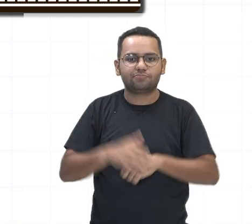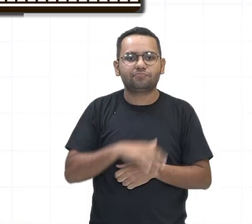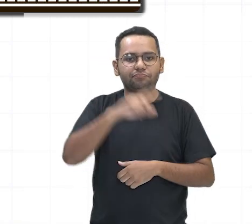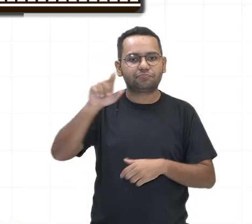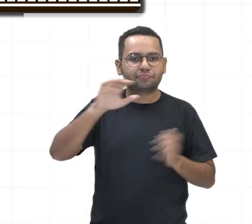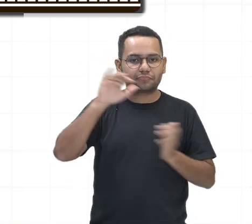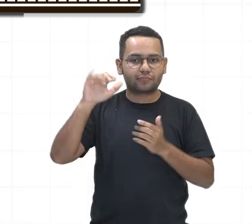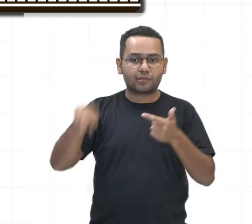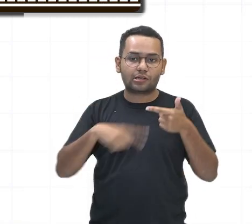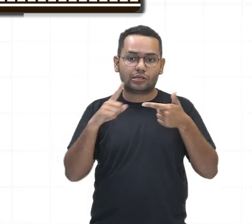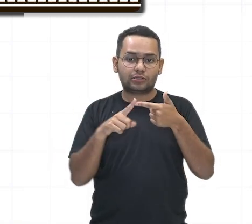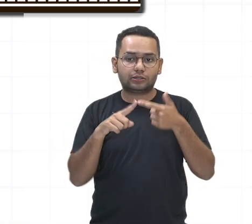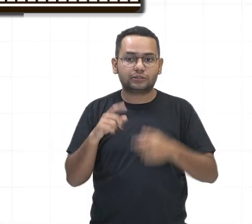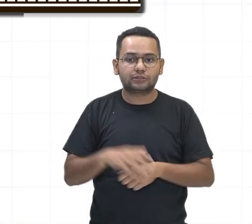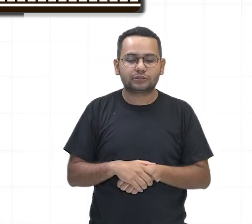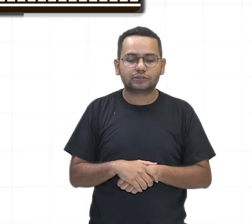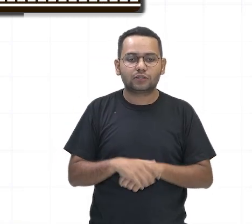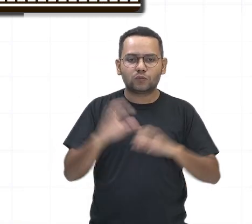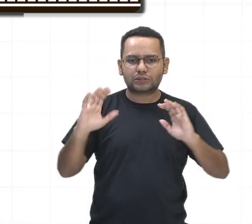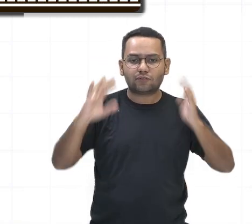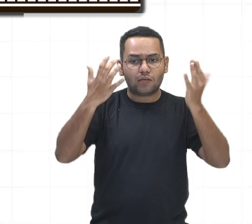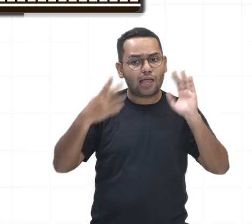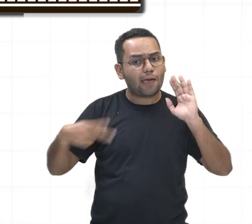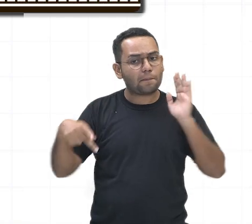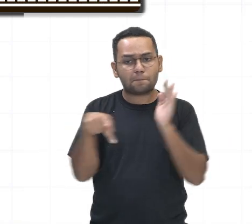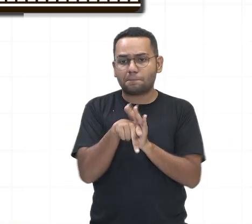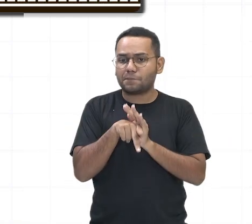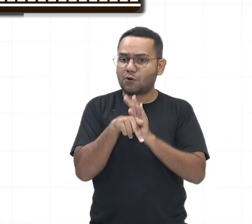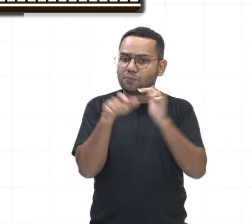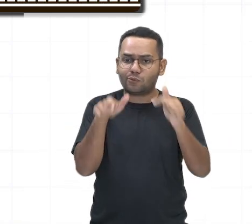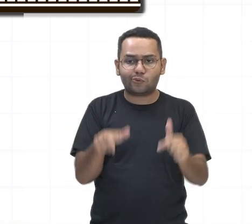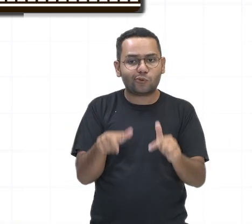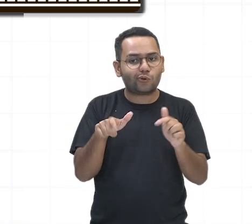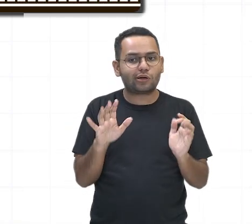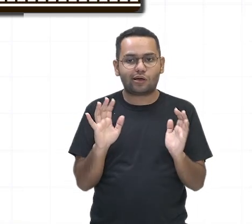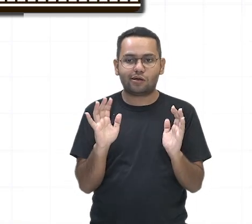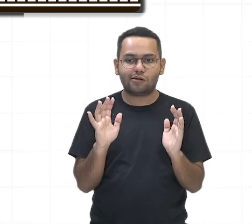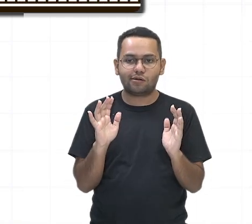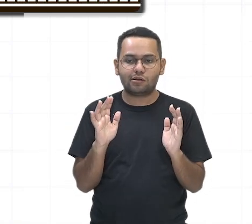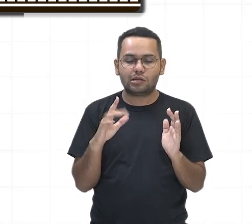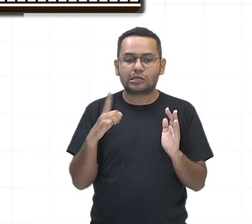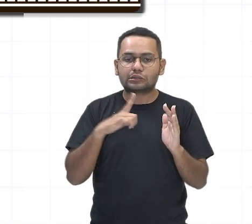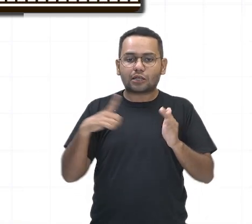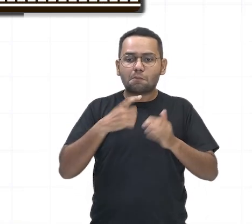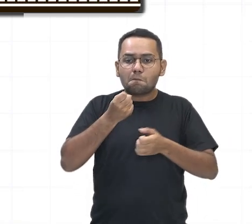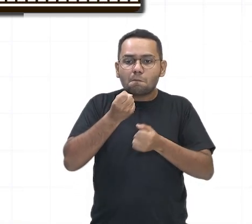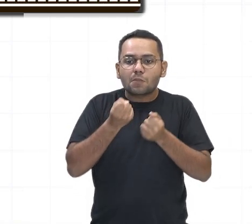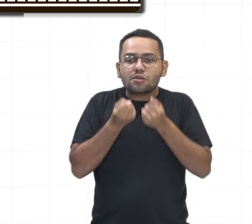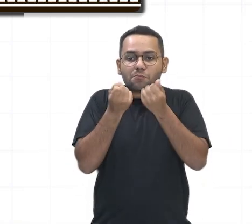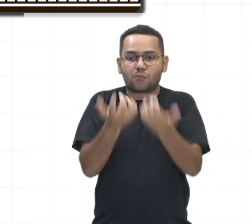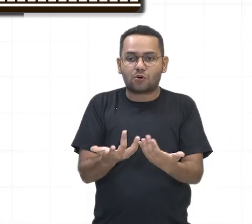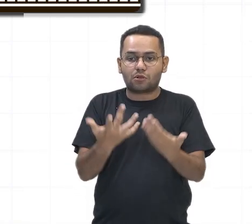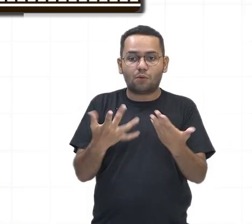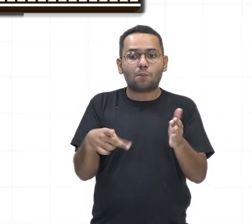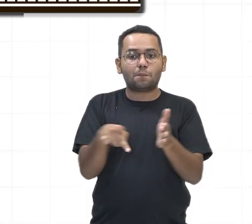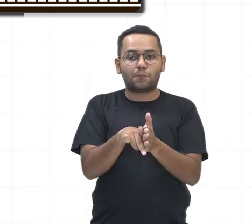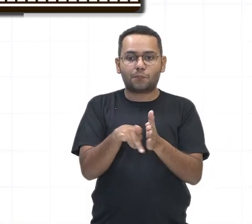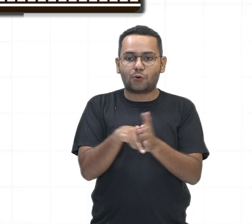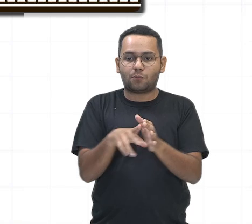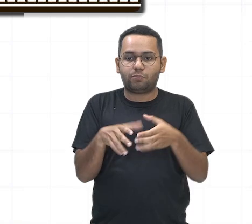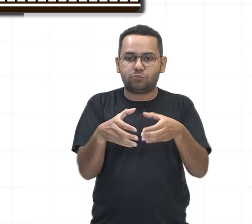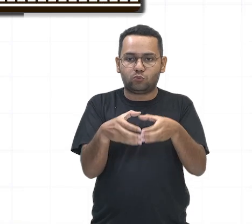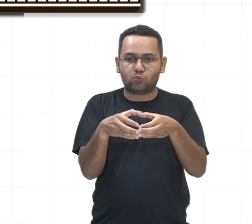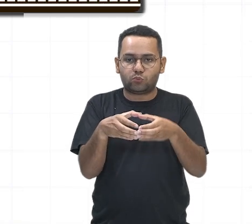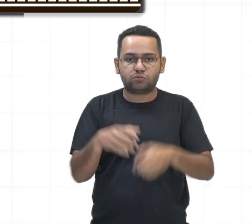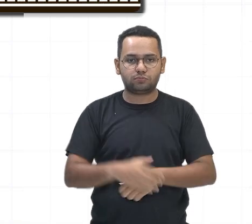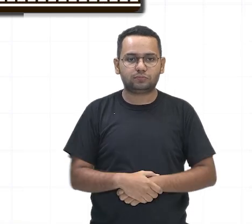verdade, vivenciados em comunidade, sempre transparecendo as visões de mundo daquela dita etnia, daquele dito povo.